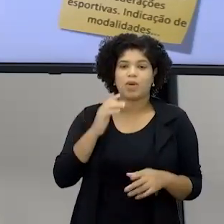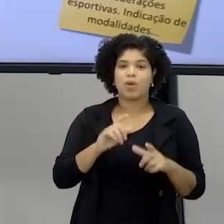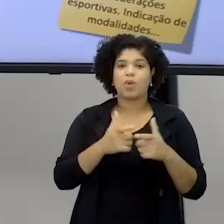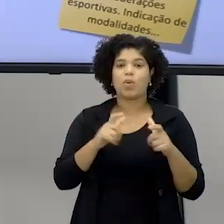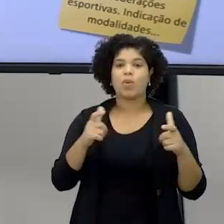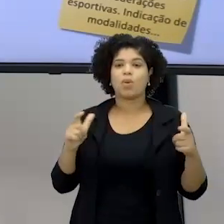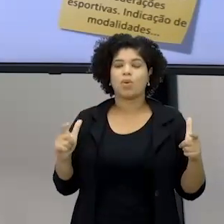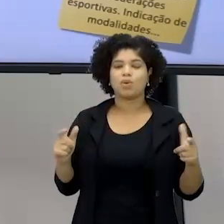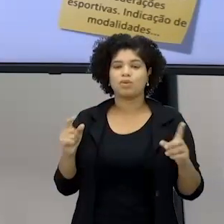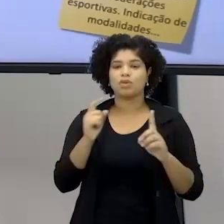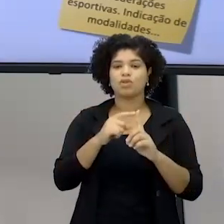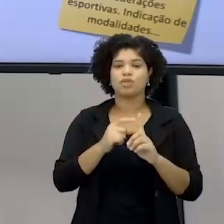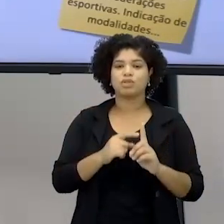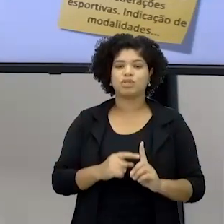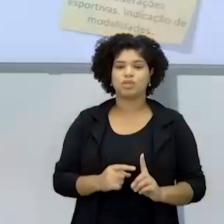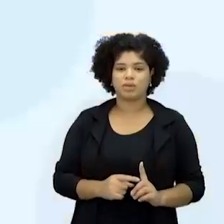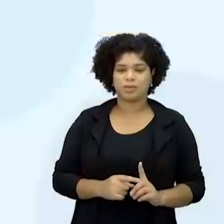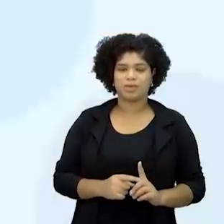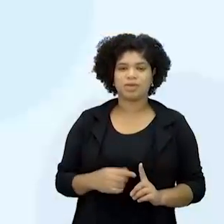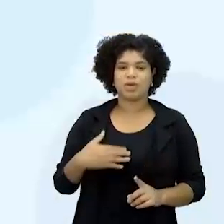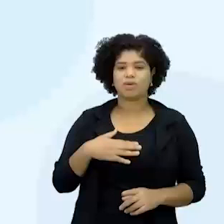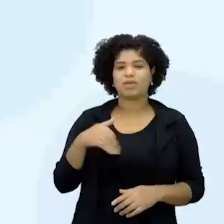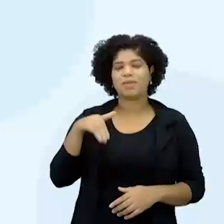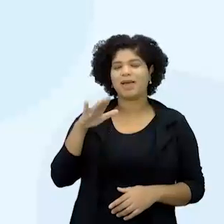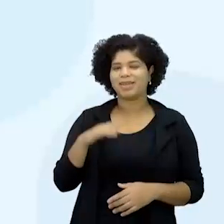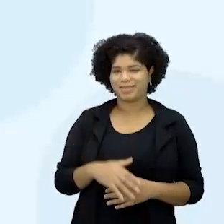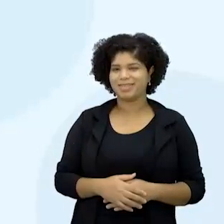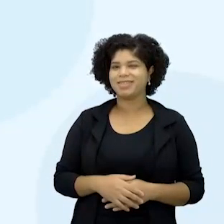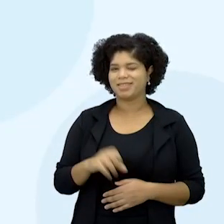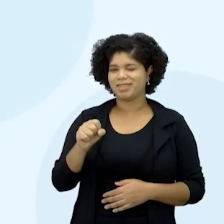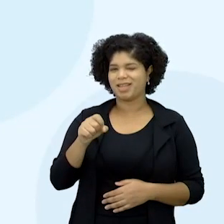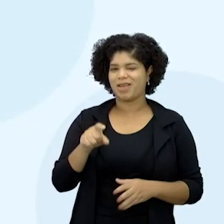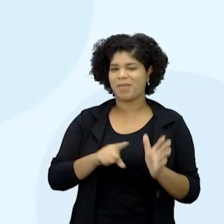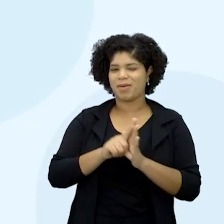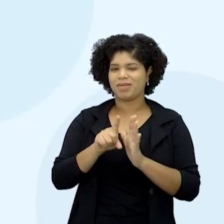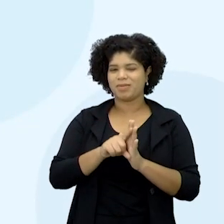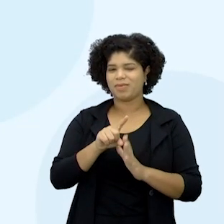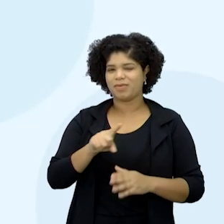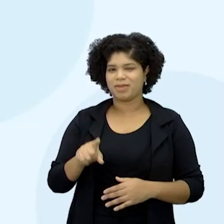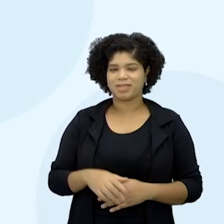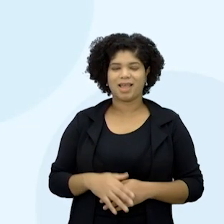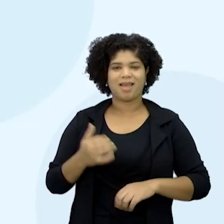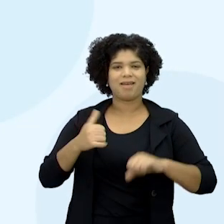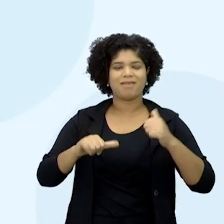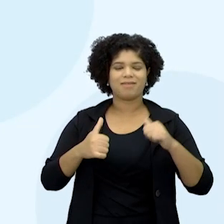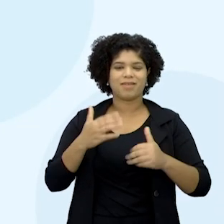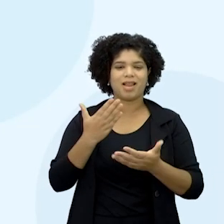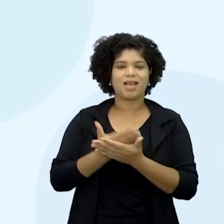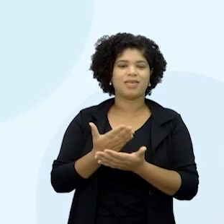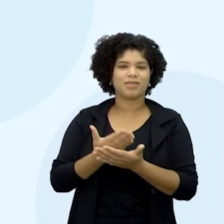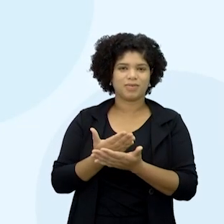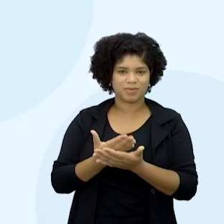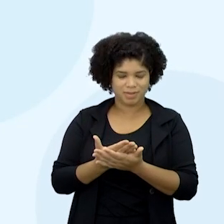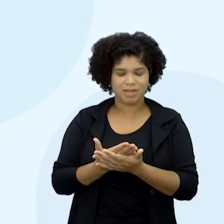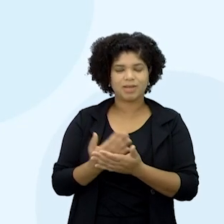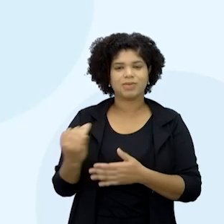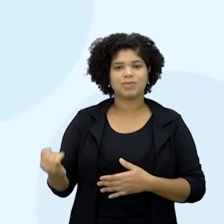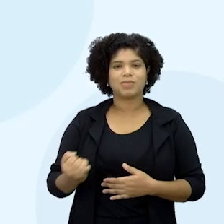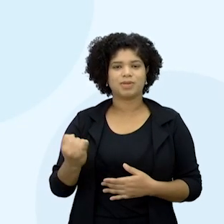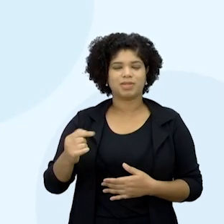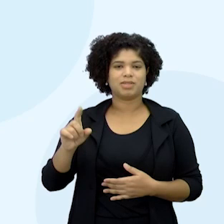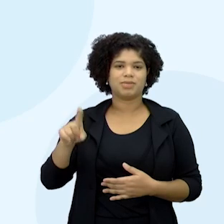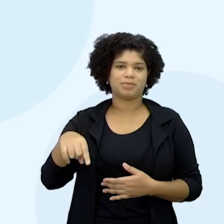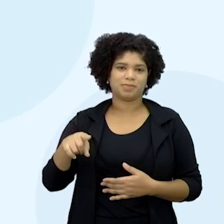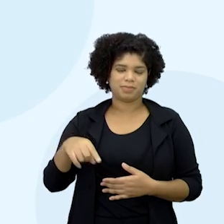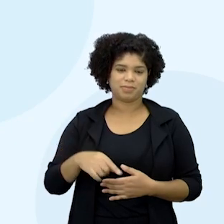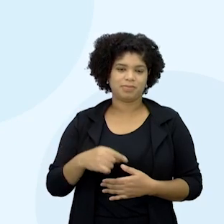modalidades esportivas que podem aparecer. É isso, eu vou trazer sim para vocês. Avaliem a nossa aula, isso é muito importante. Aí a